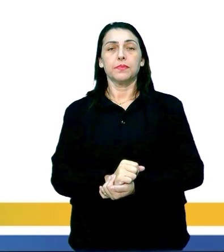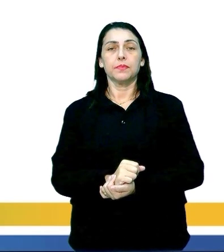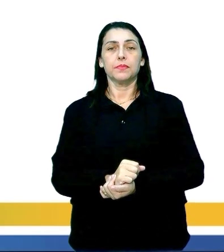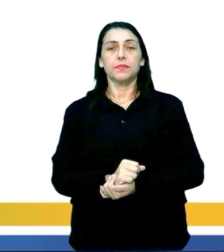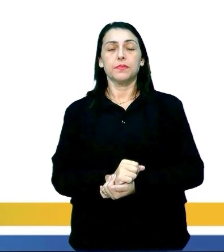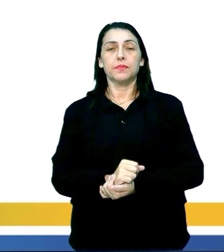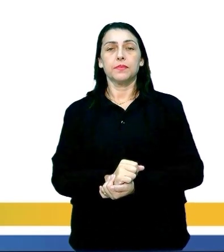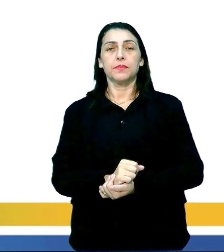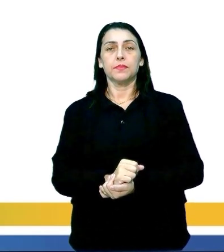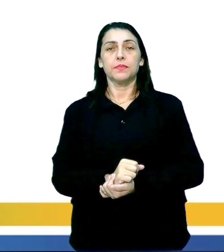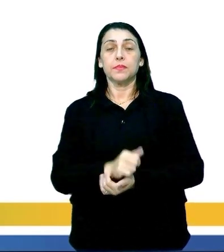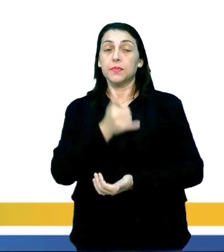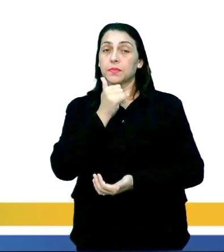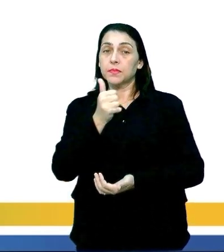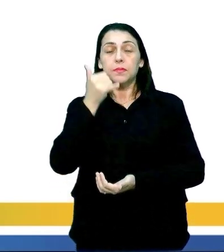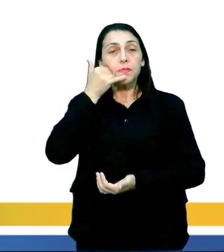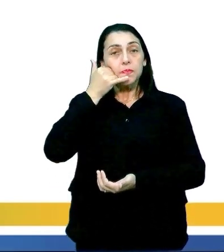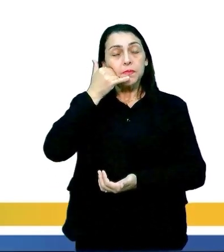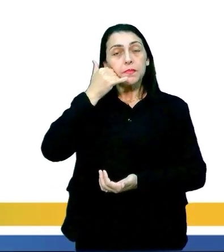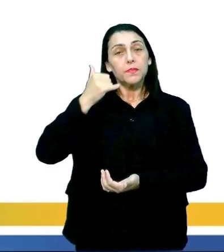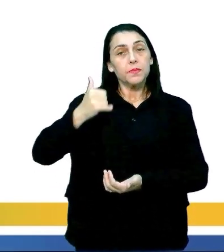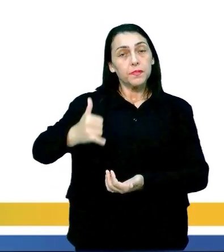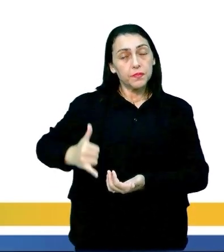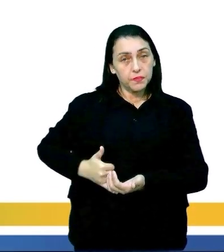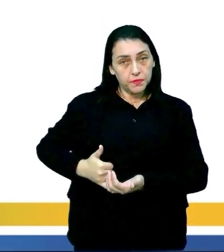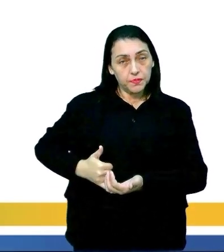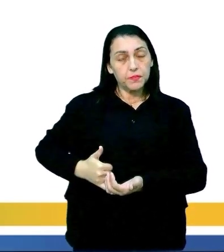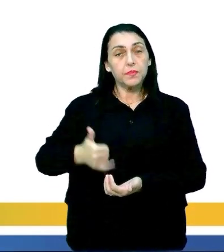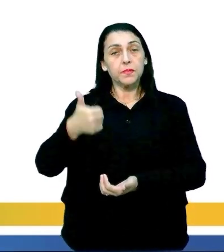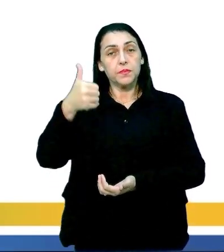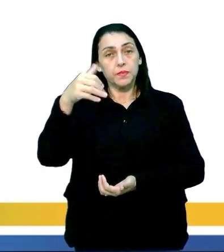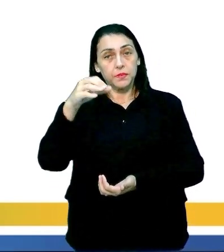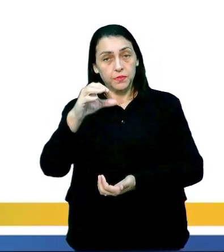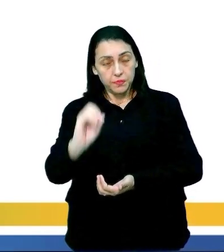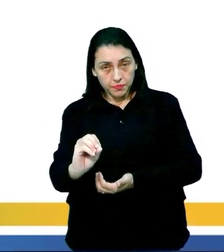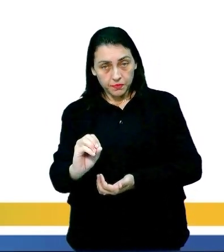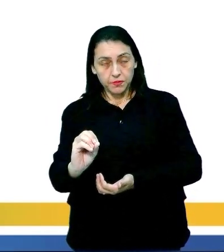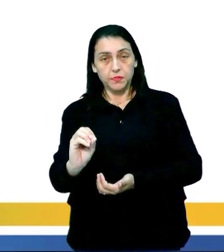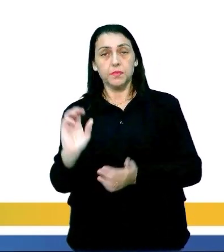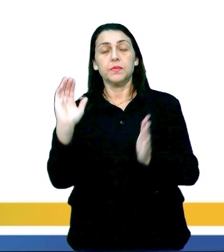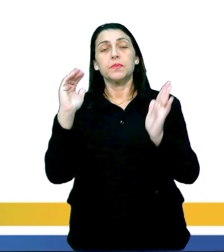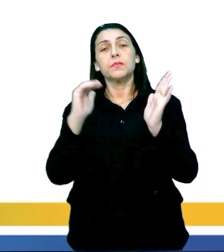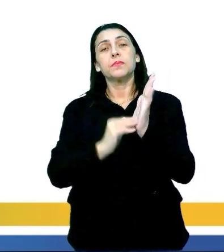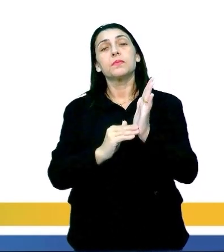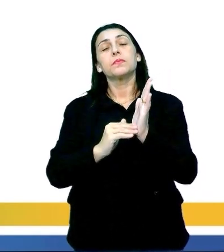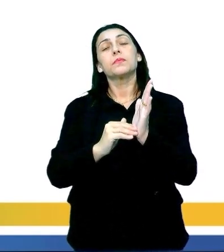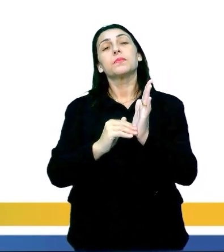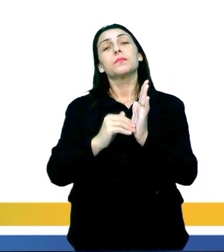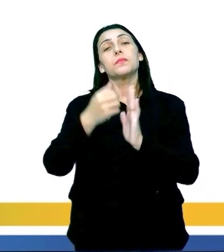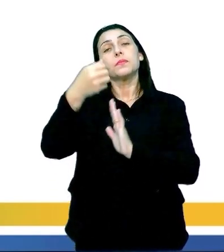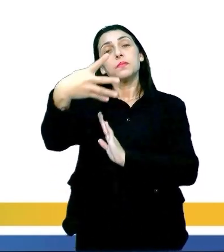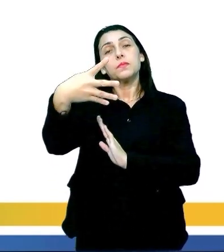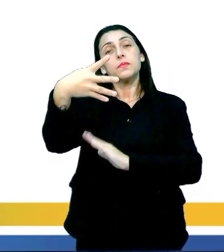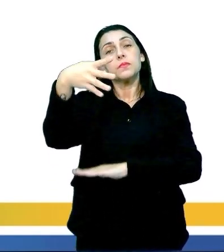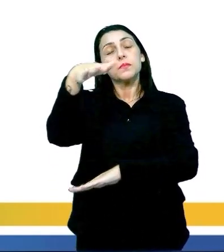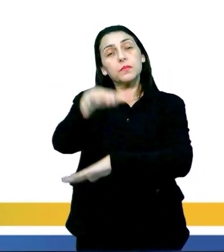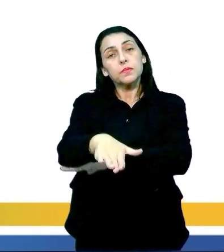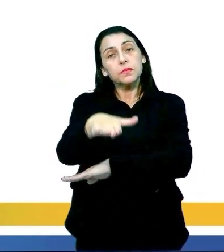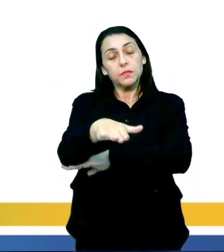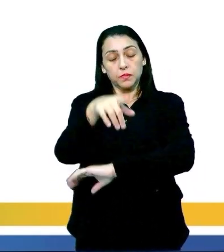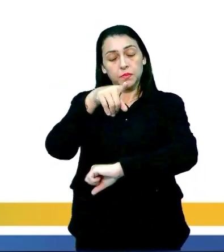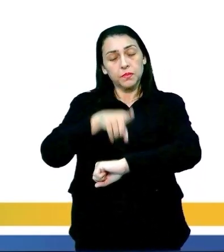Então ele vai dizer, a bateria de um celular entre as 10 e as 16 horas. Então aqui nós já